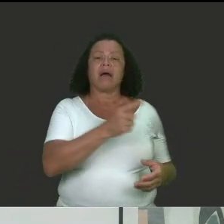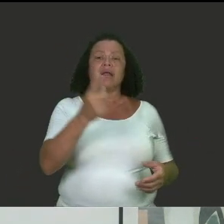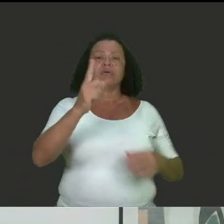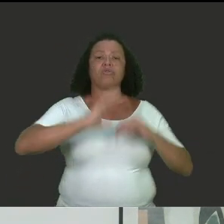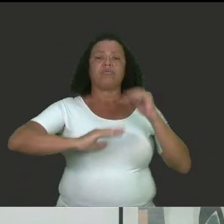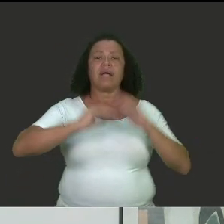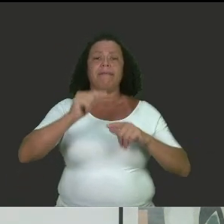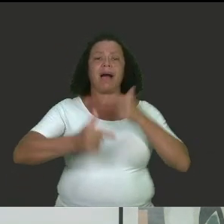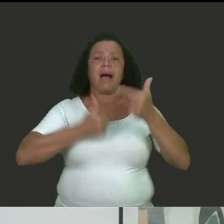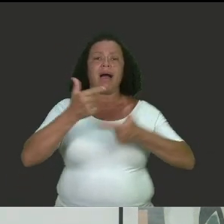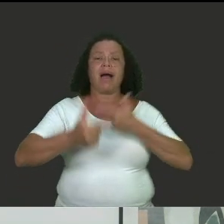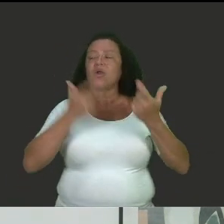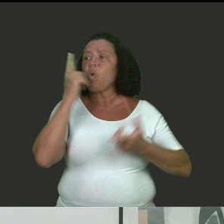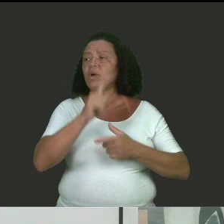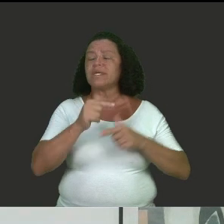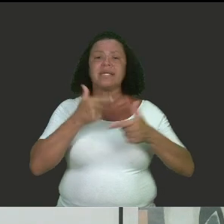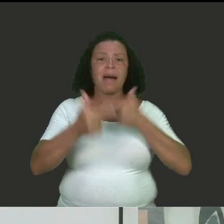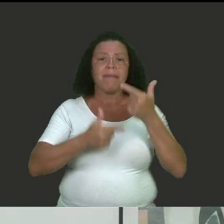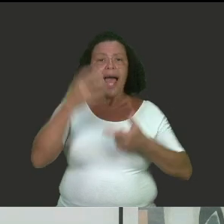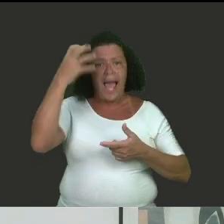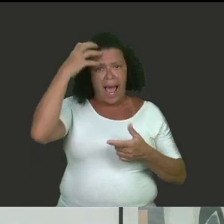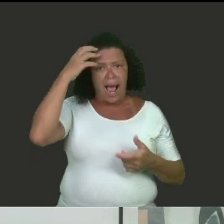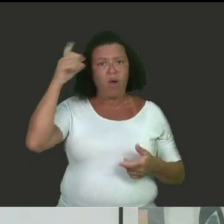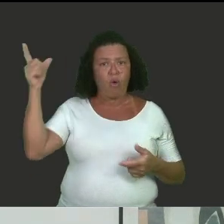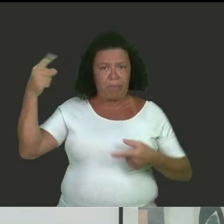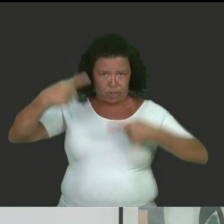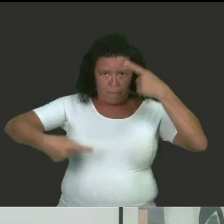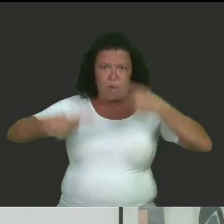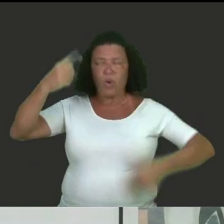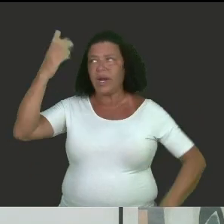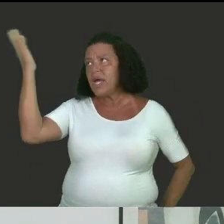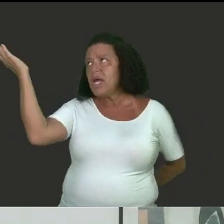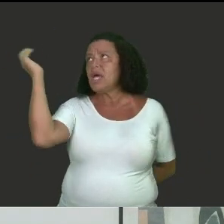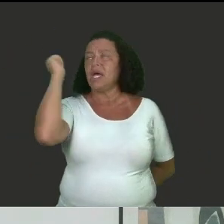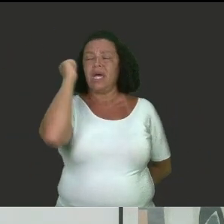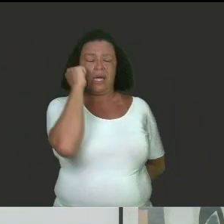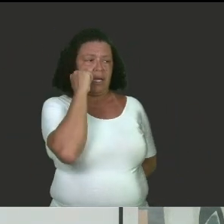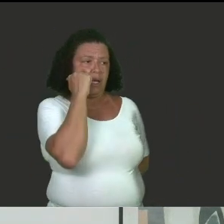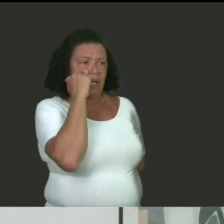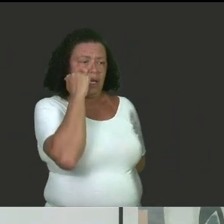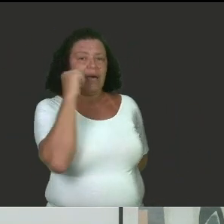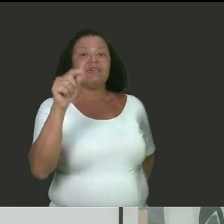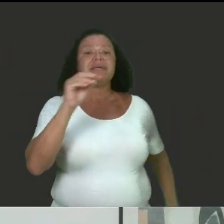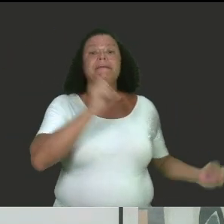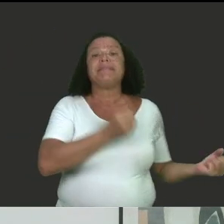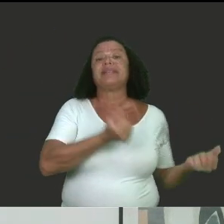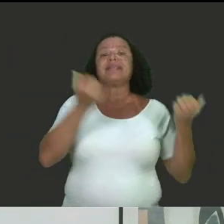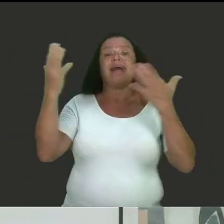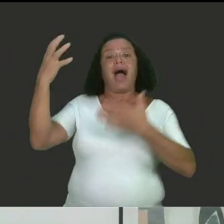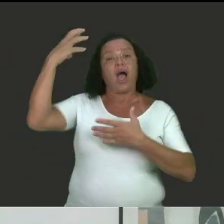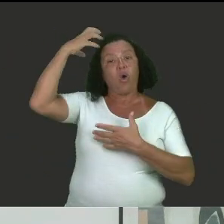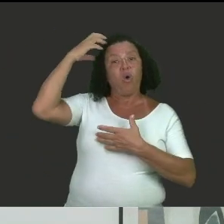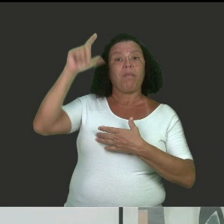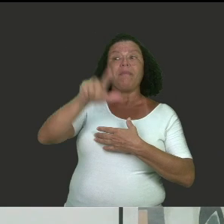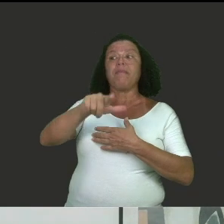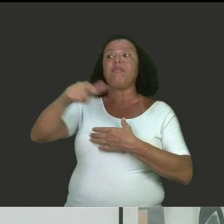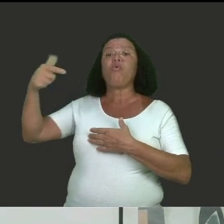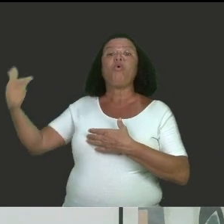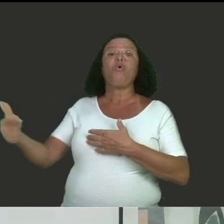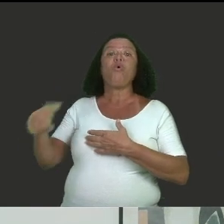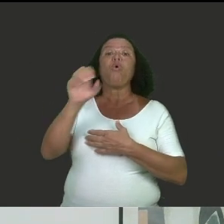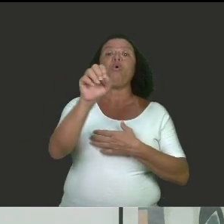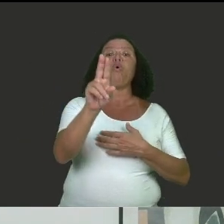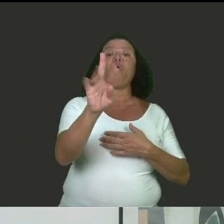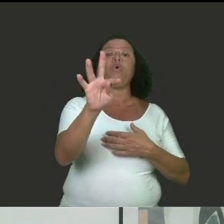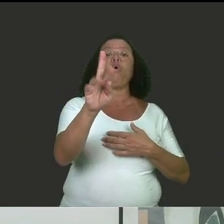ou não consegue arrumar um emprego, a culpa é do político. Enfim, a gente está sempre transferindo a responsabilidade e a culpa para o